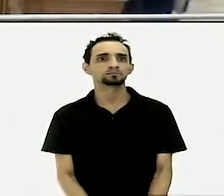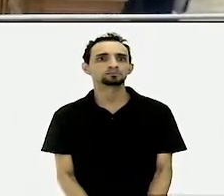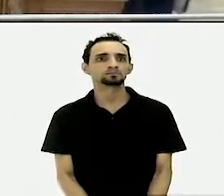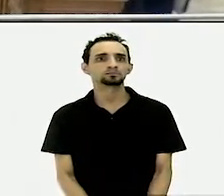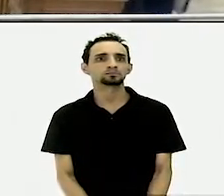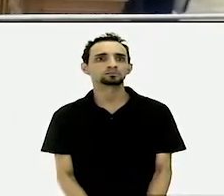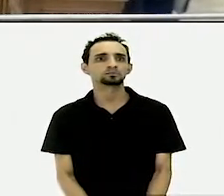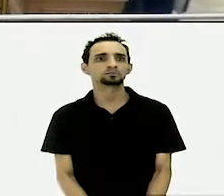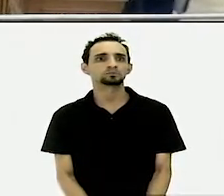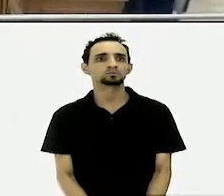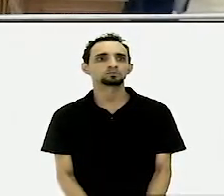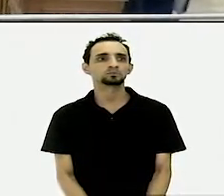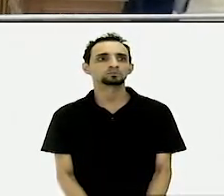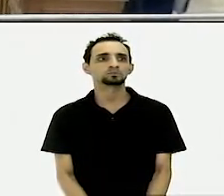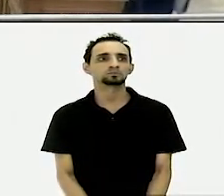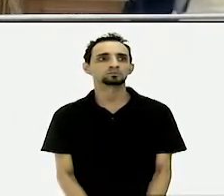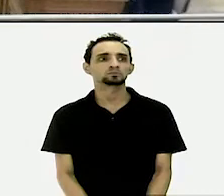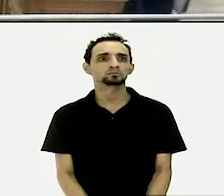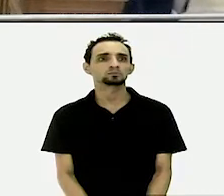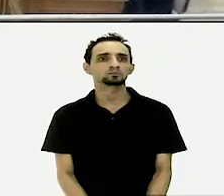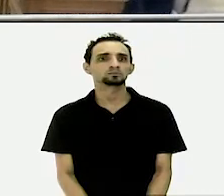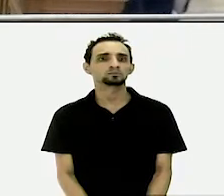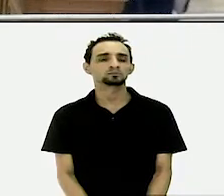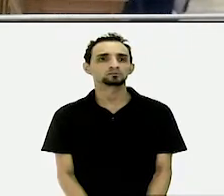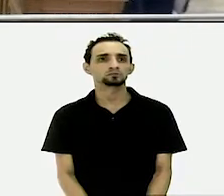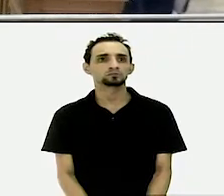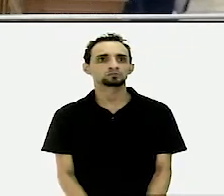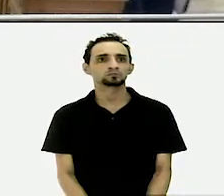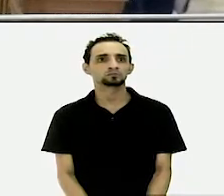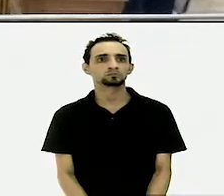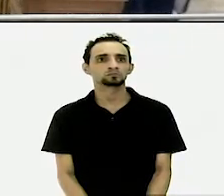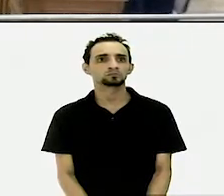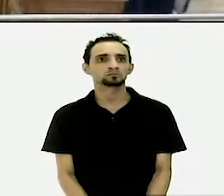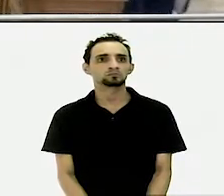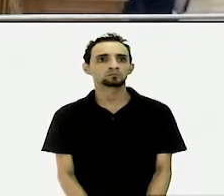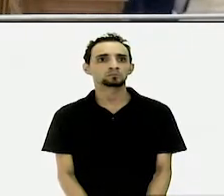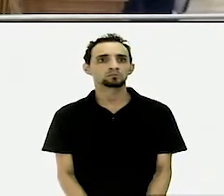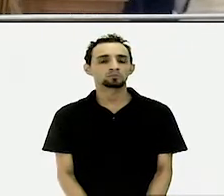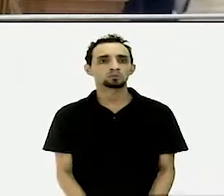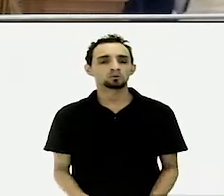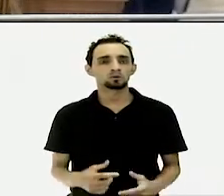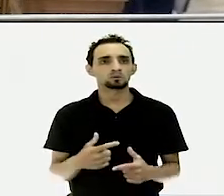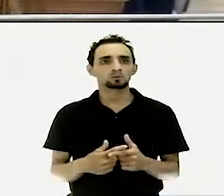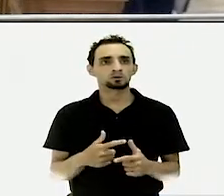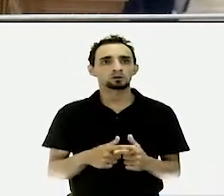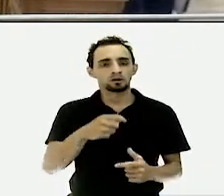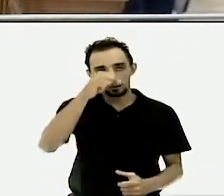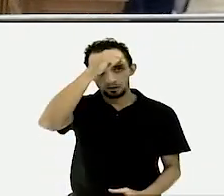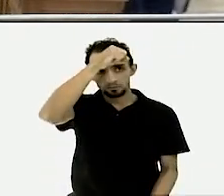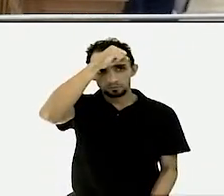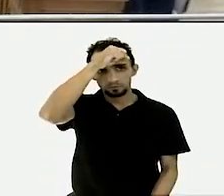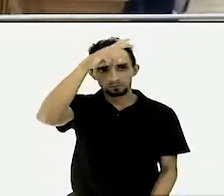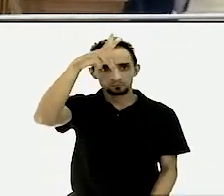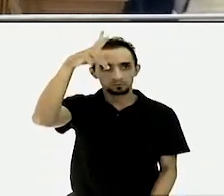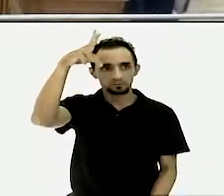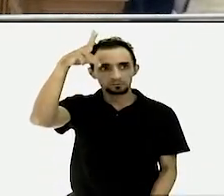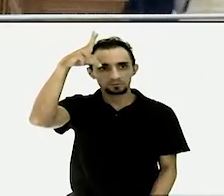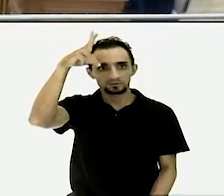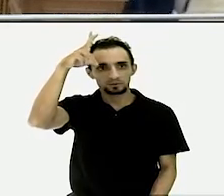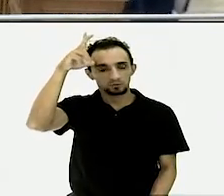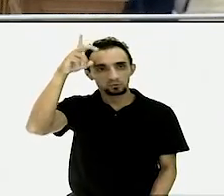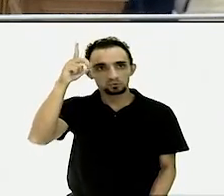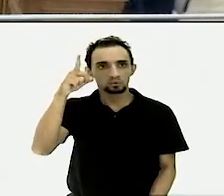muita, principalmente título de cidadão, tem em torno de 70 para entregar. Olha só. O que nós vamos fazer? Algumas